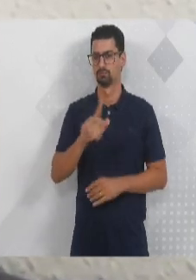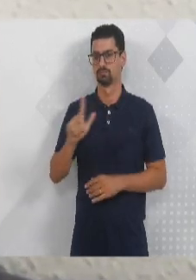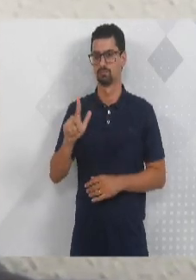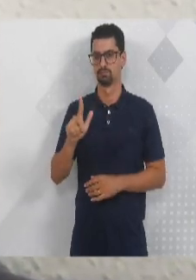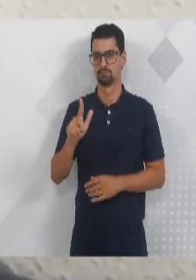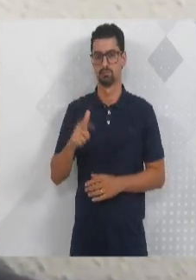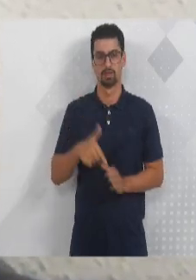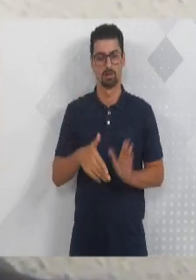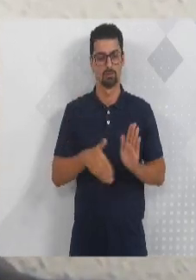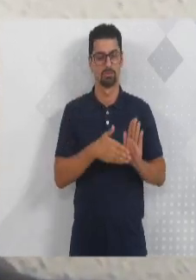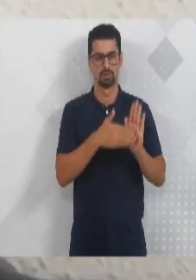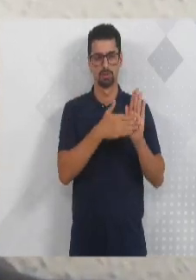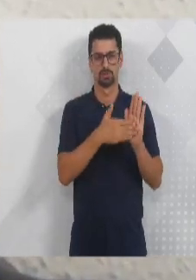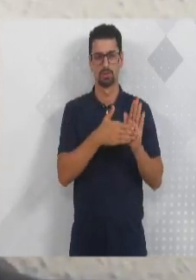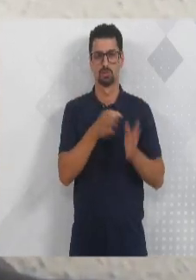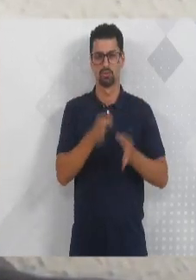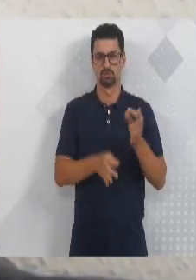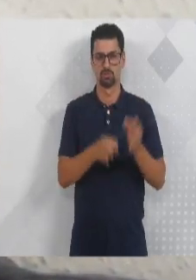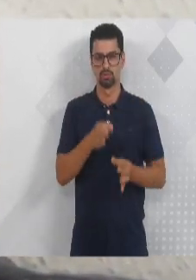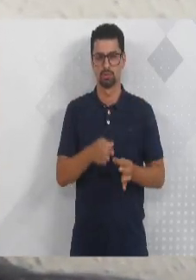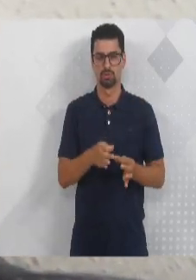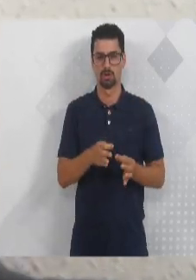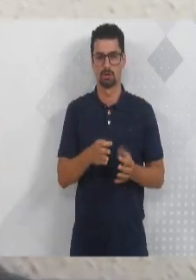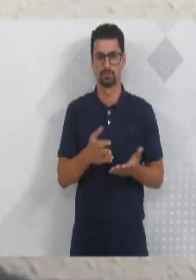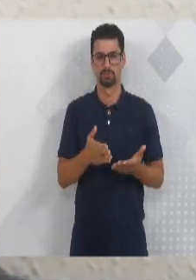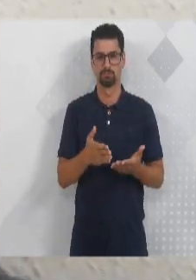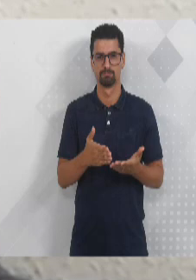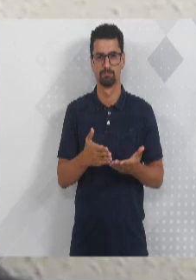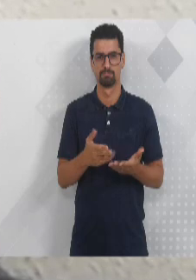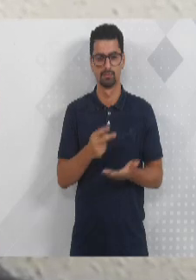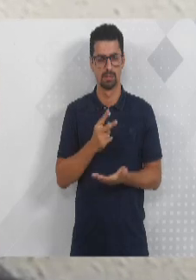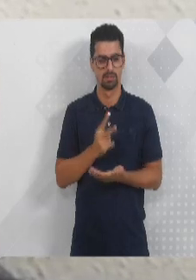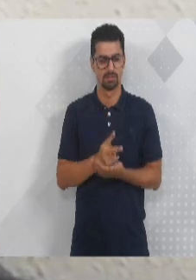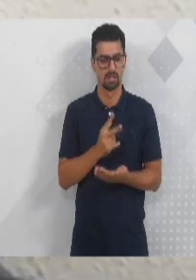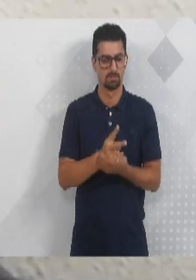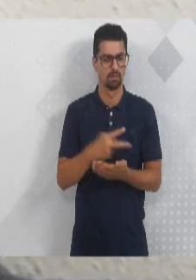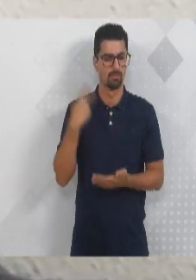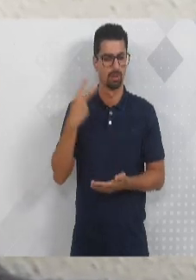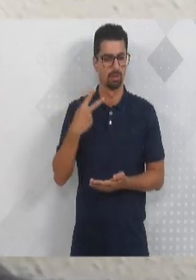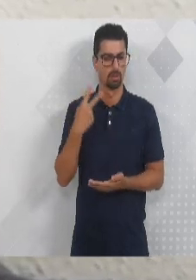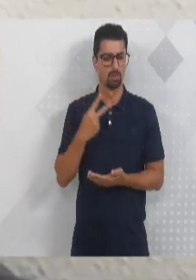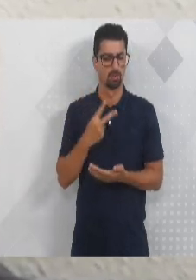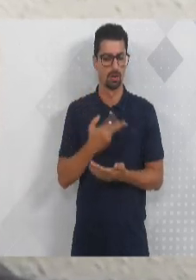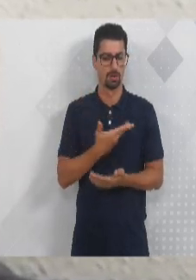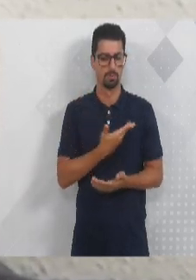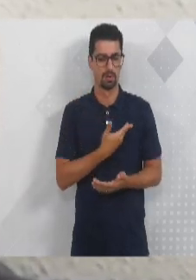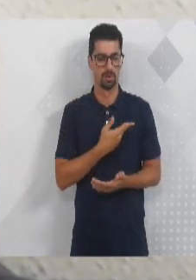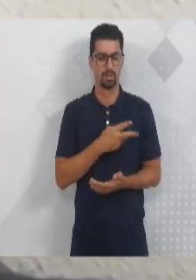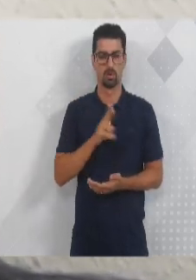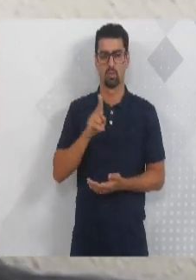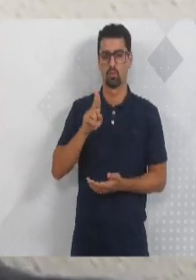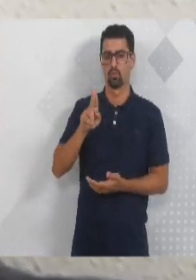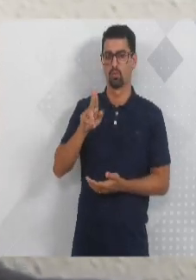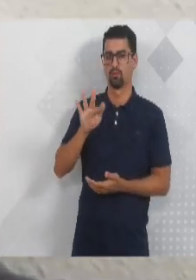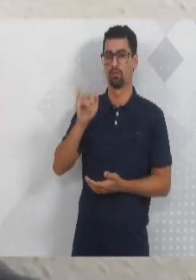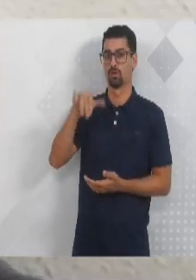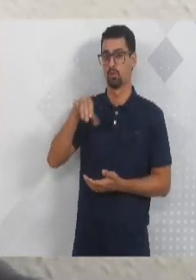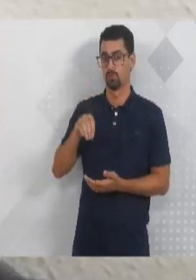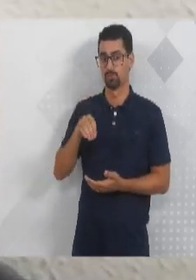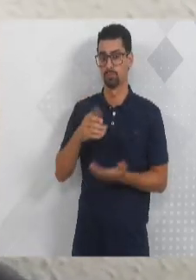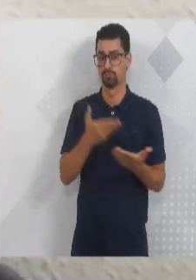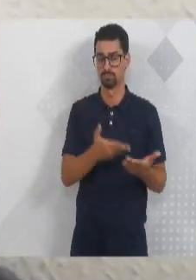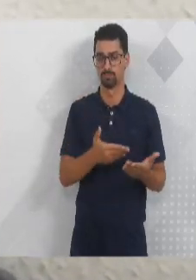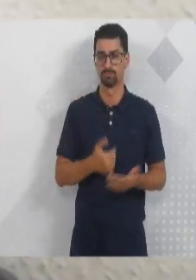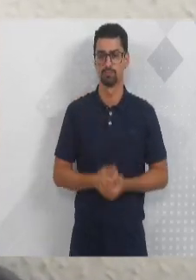por essa homenagem justa aí o nosso sempre Vereador e sempre amigo o Rufino sabe eu acho que o